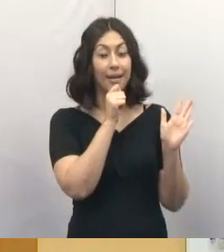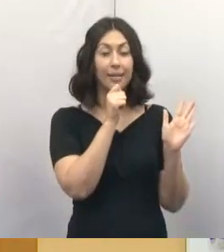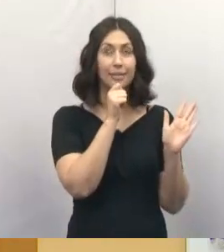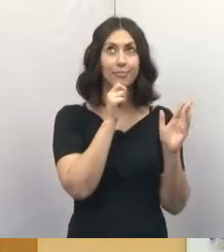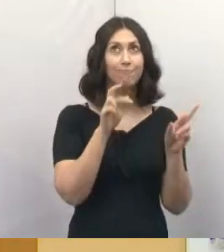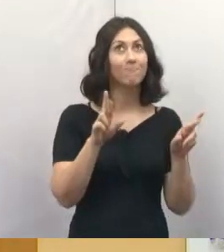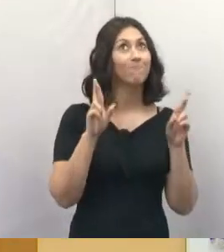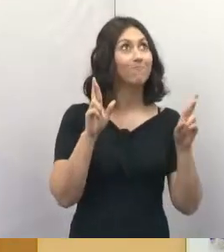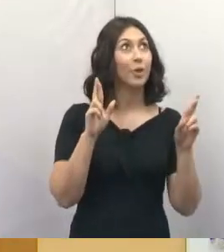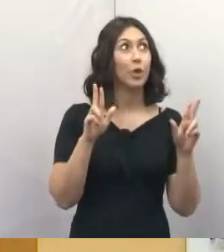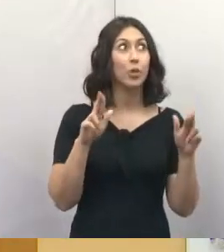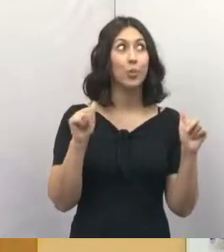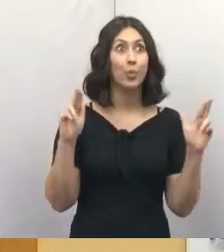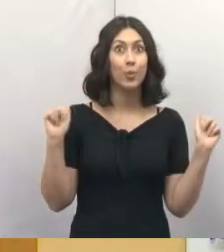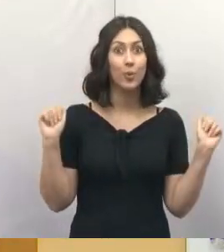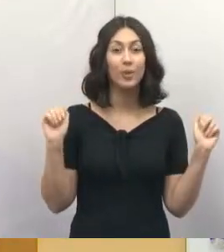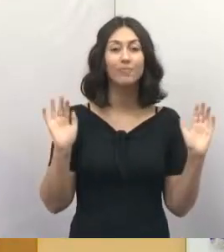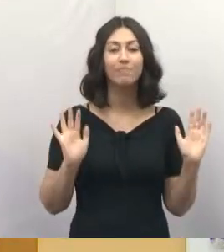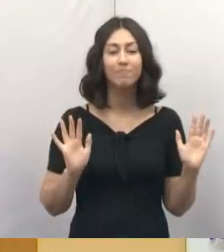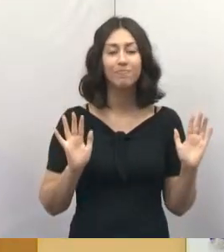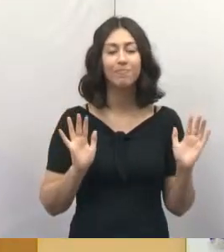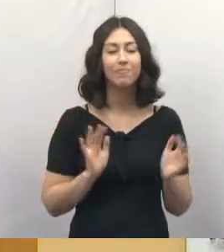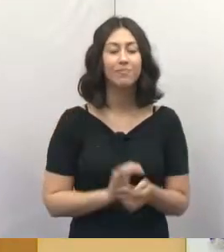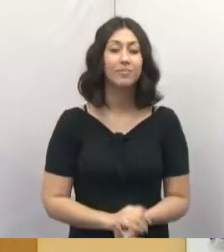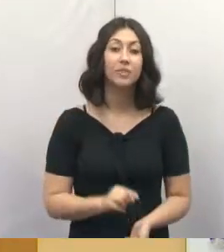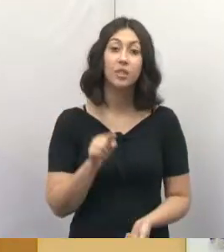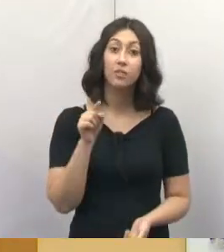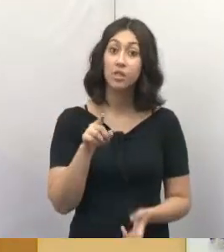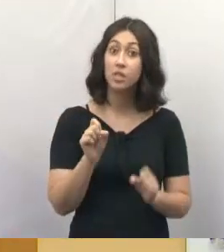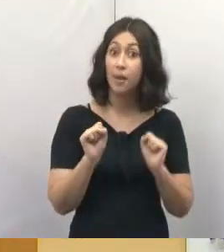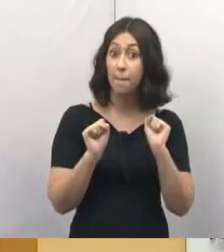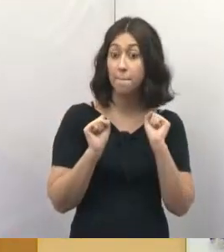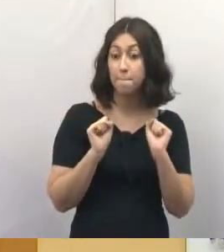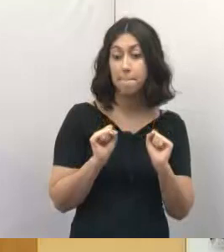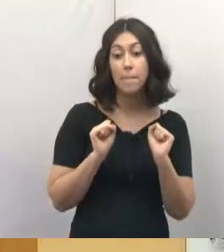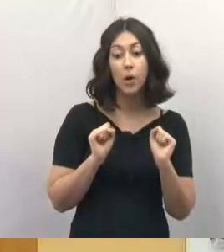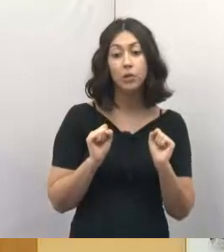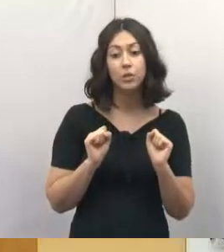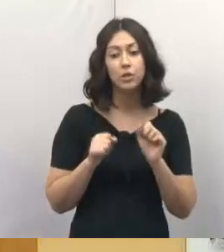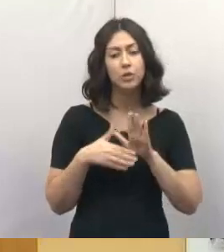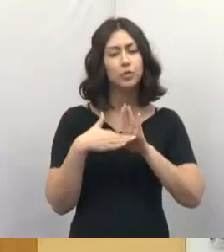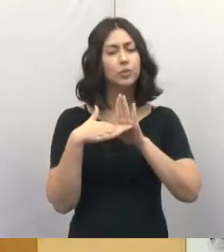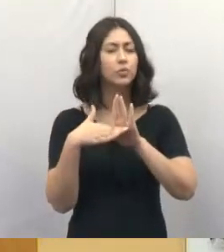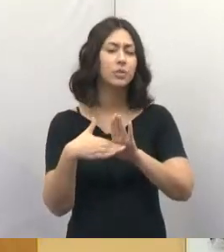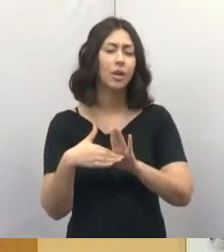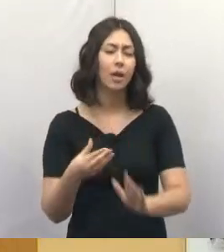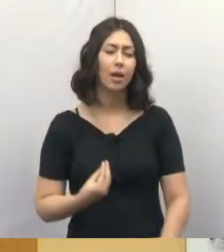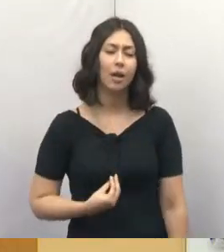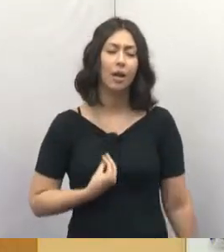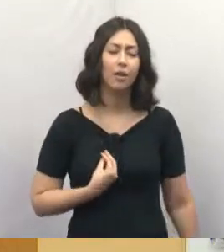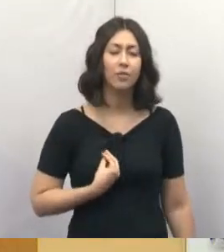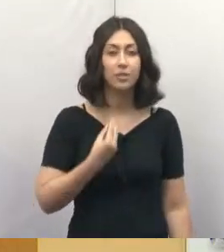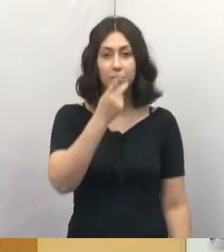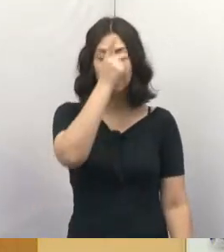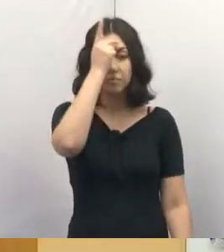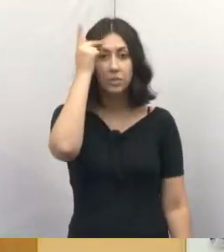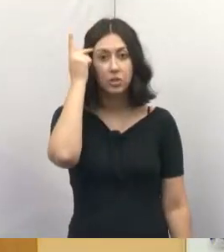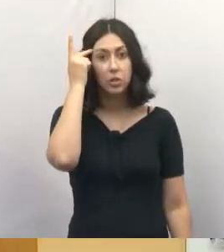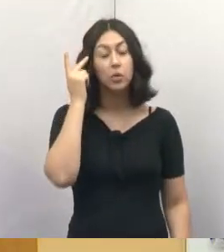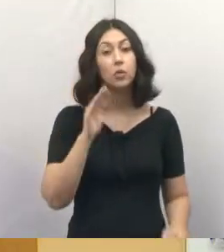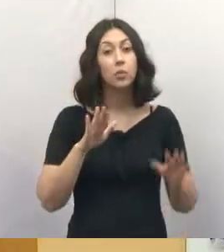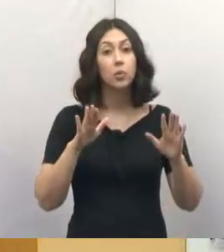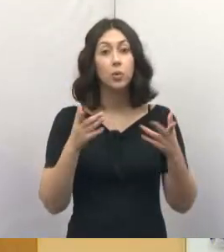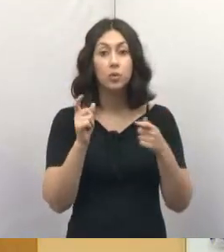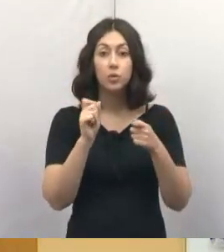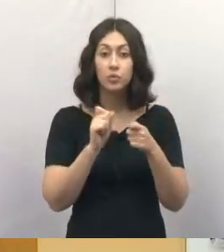tenha. Então faz com que você possa facilitar a vida do cidadão ao